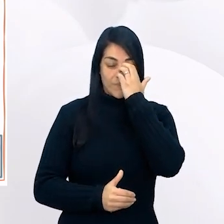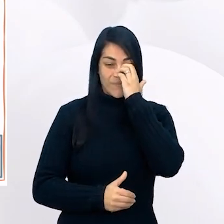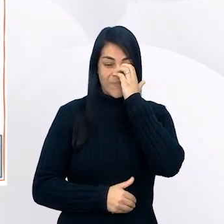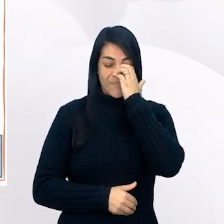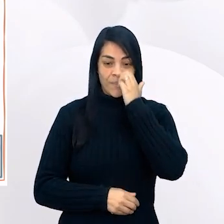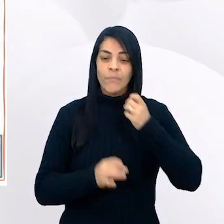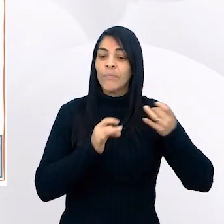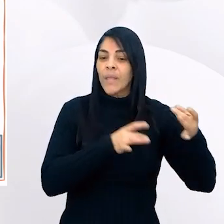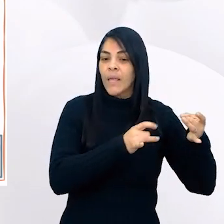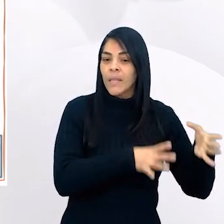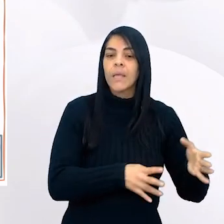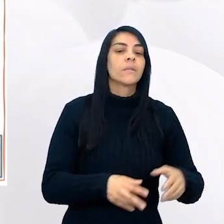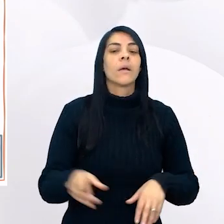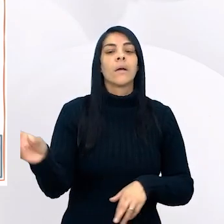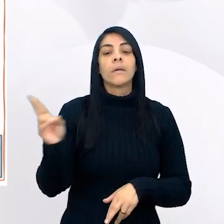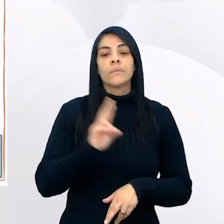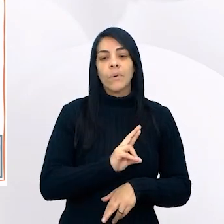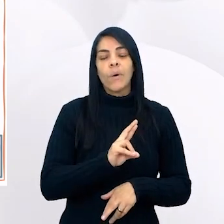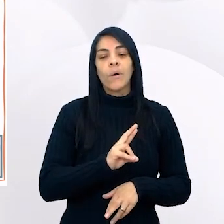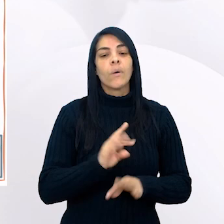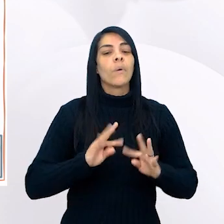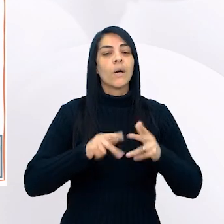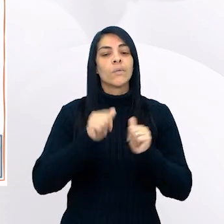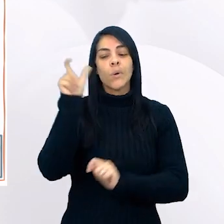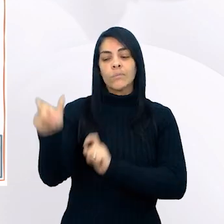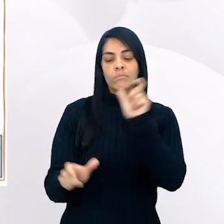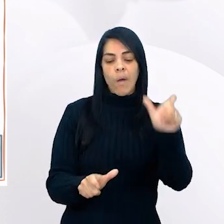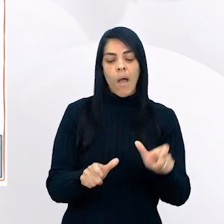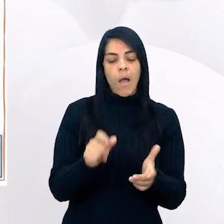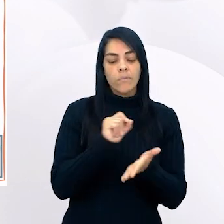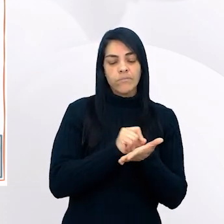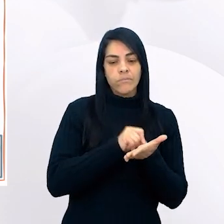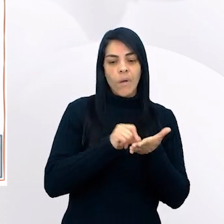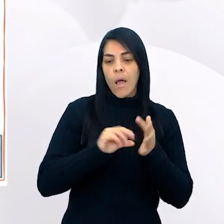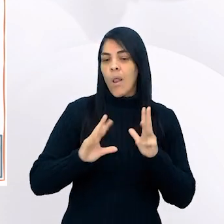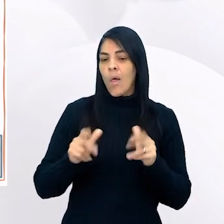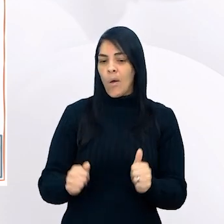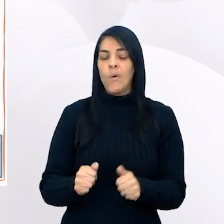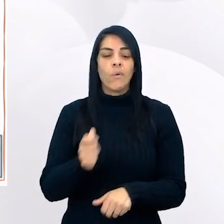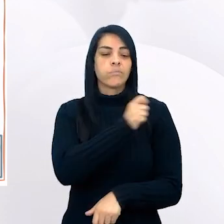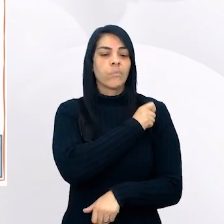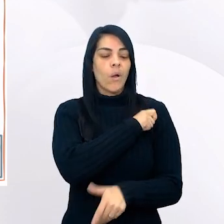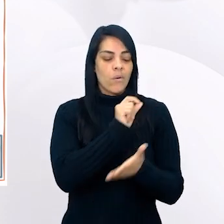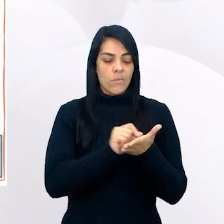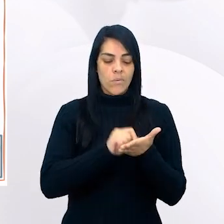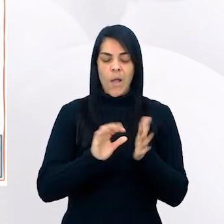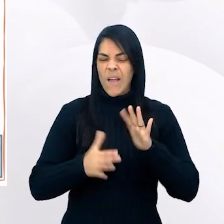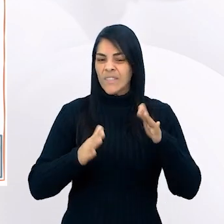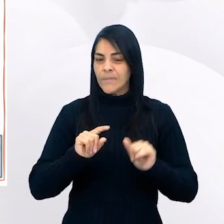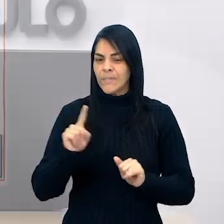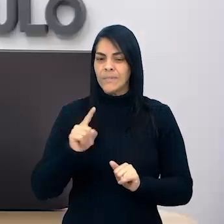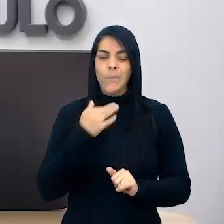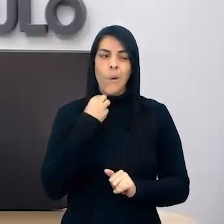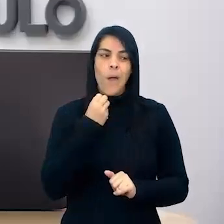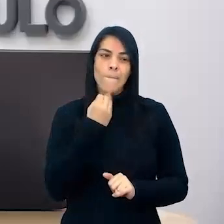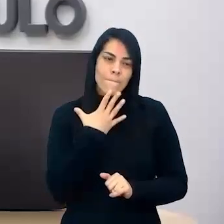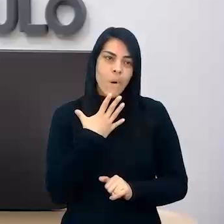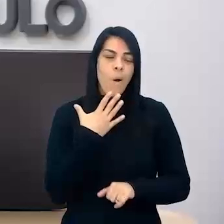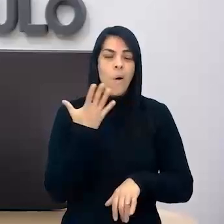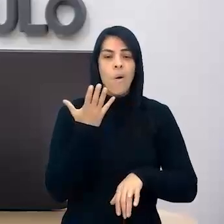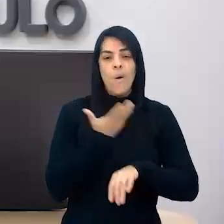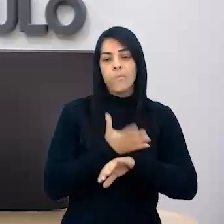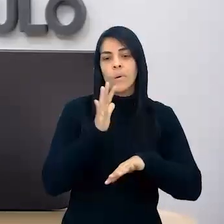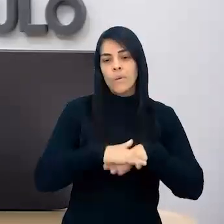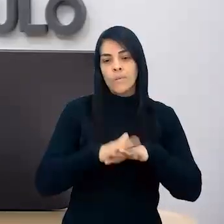Essa é a técnica, respondam, todo mundo escreve, ou o todo mundo escreve às vezes nem funciona tanto para matemática, talvez para a